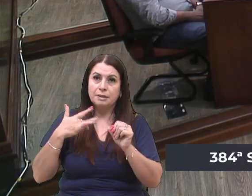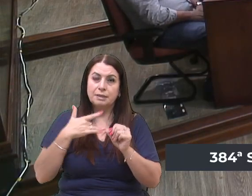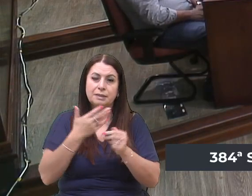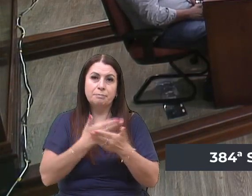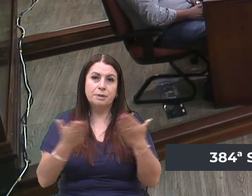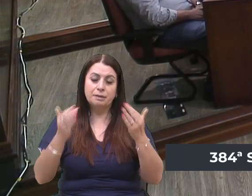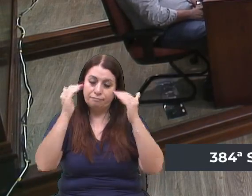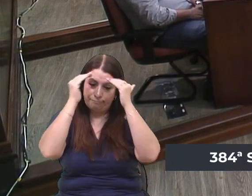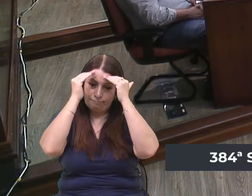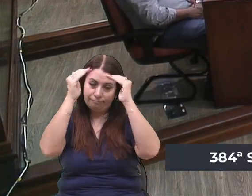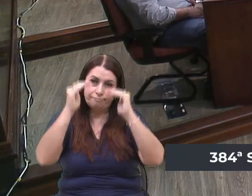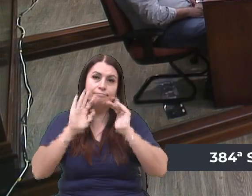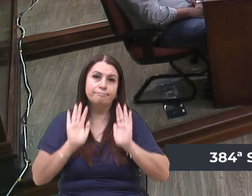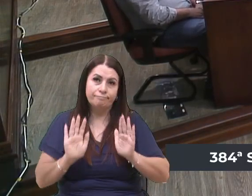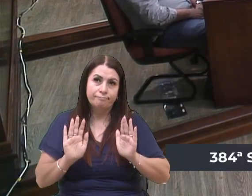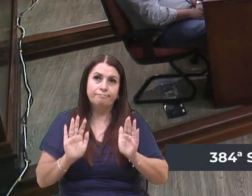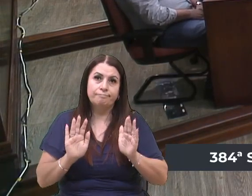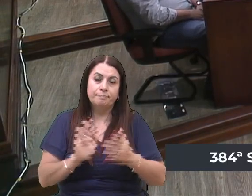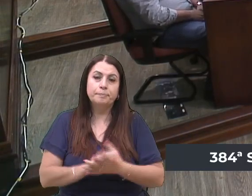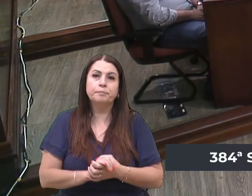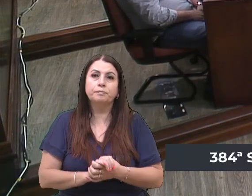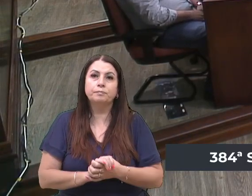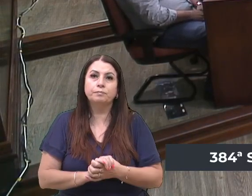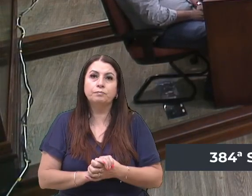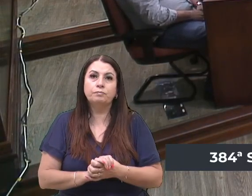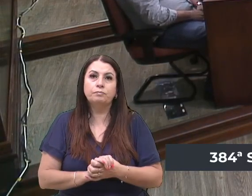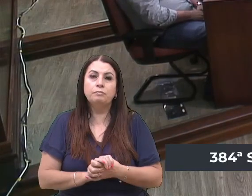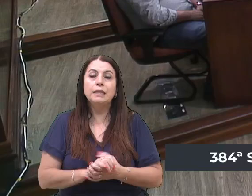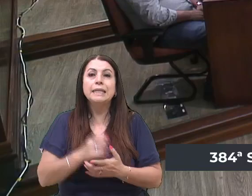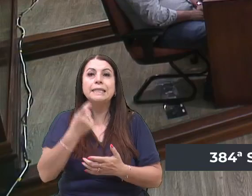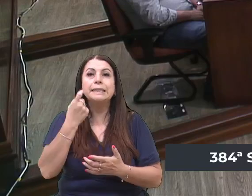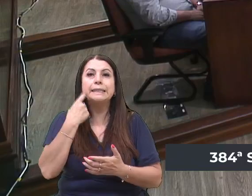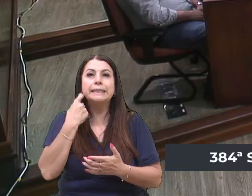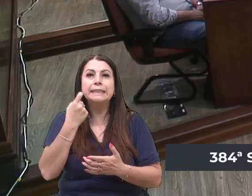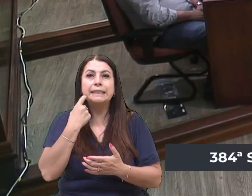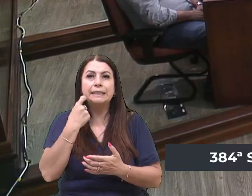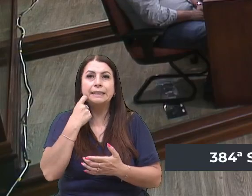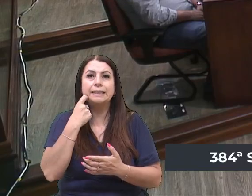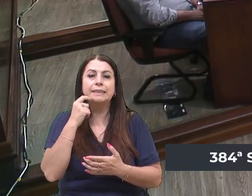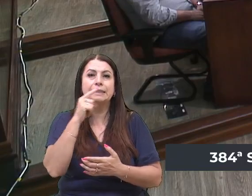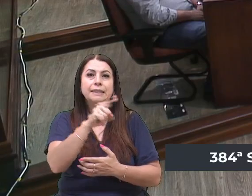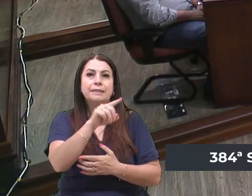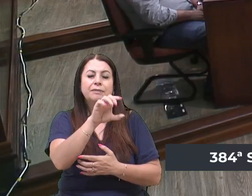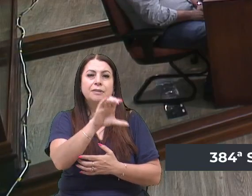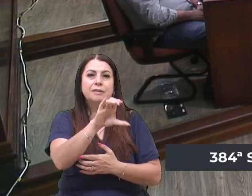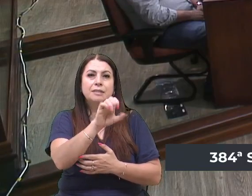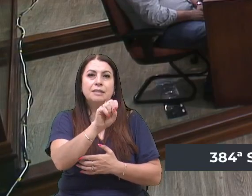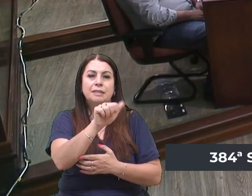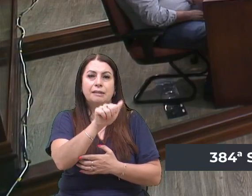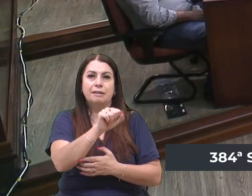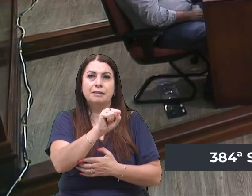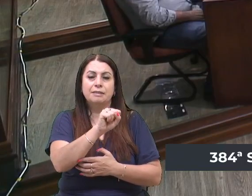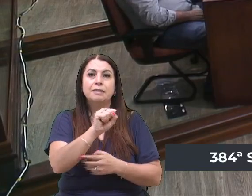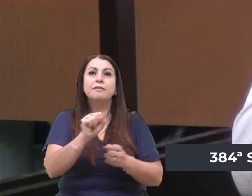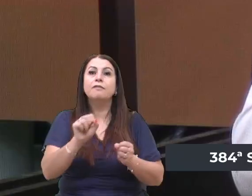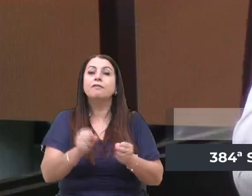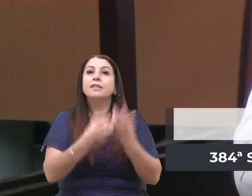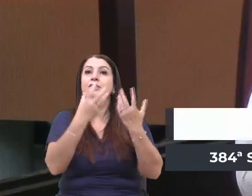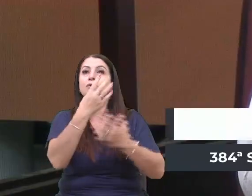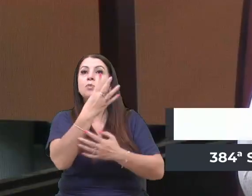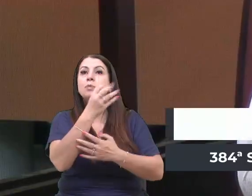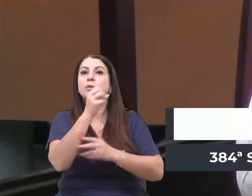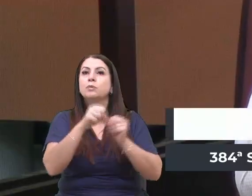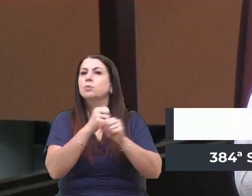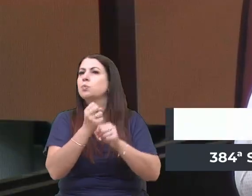respeito. Eu, sexta-feira de tarde, estava lá no Ceasa comemorando os 40 anos. Quantos tinha,